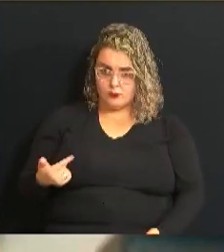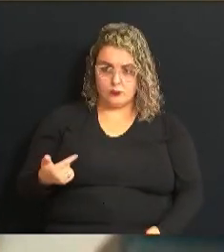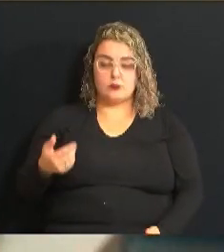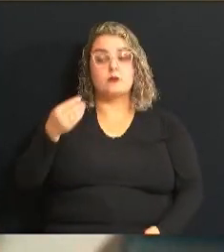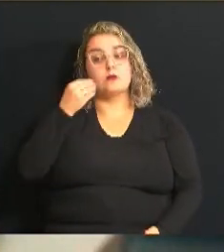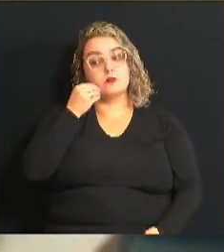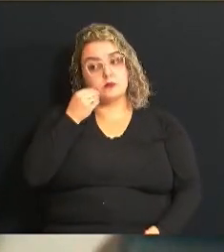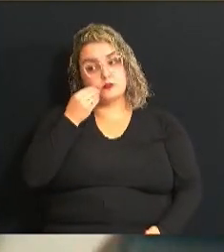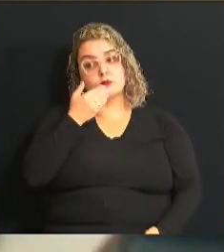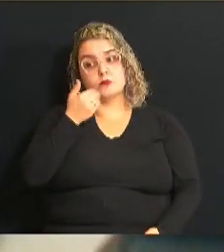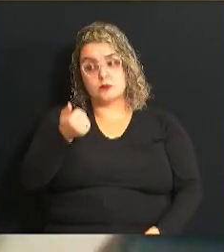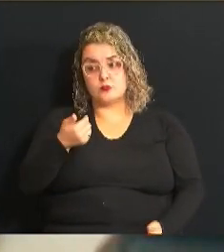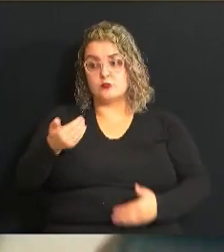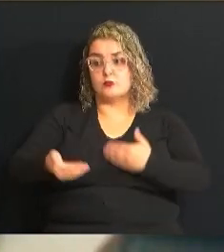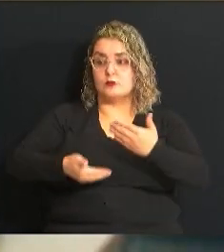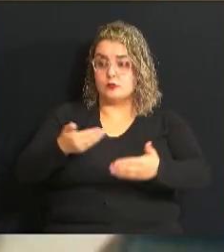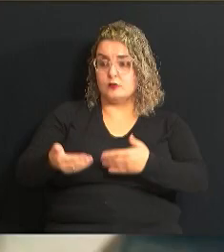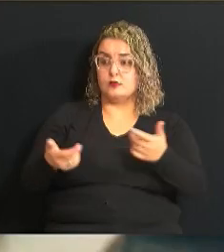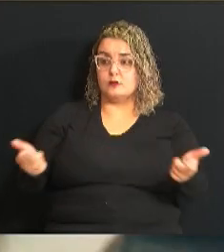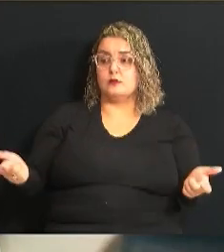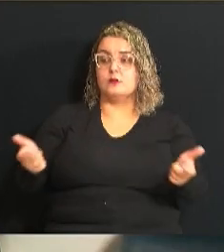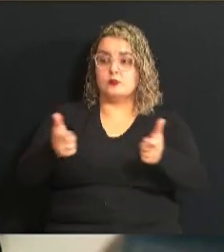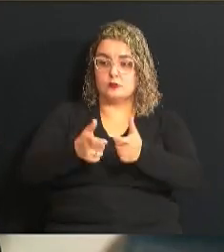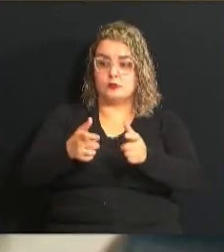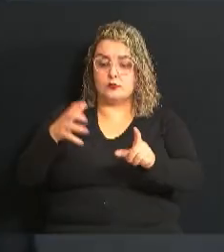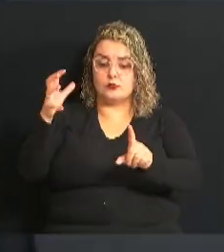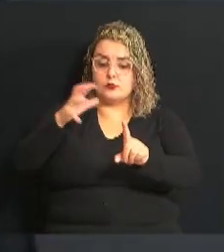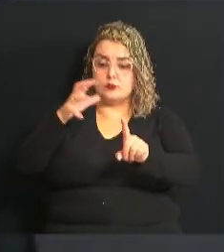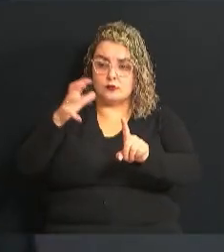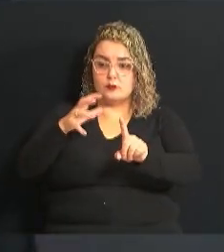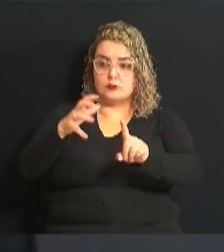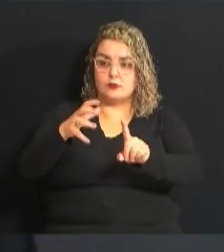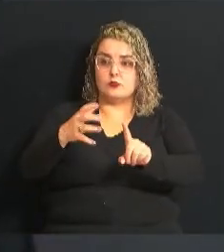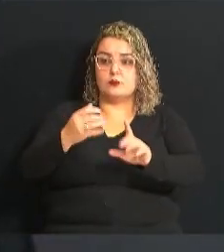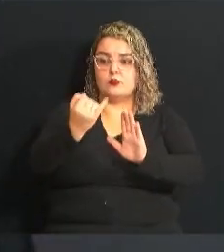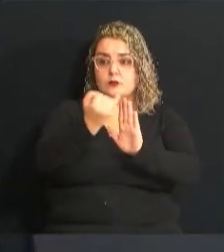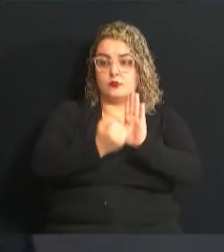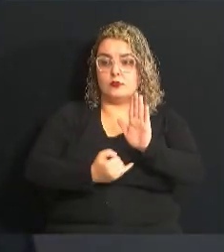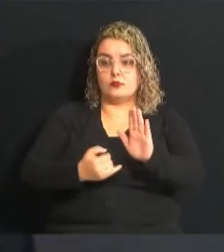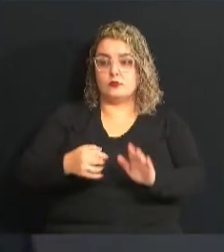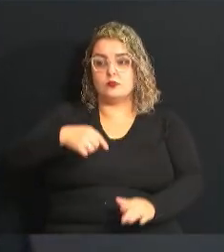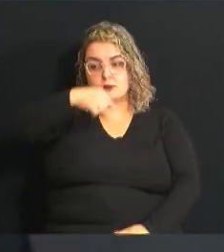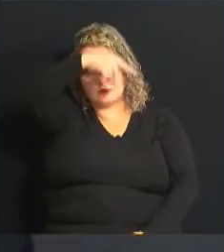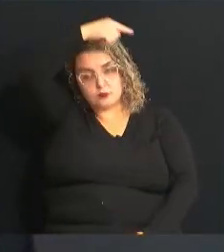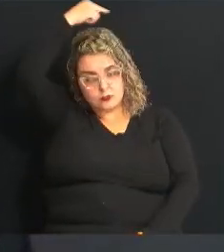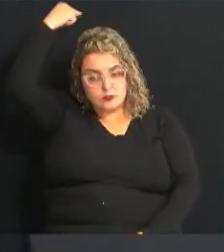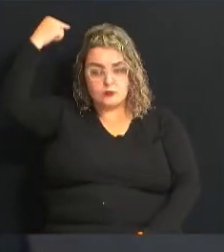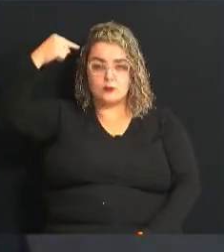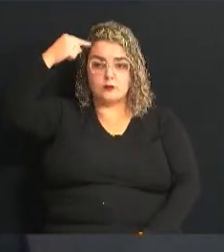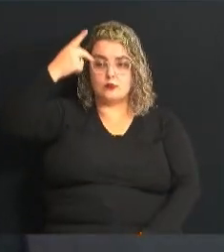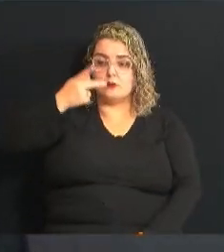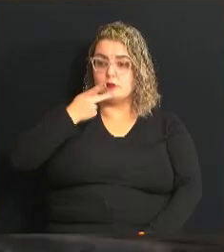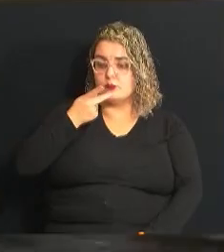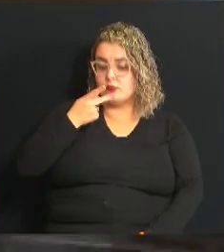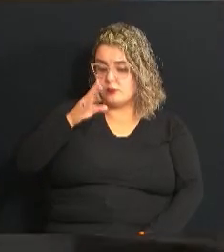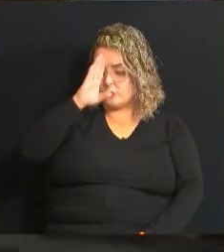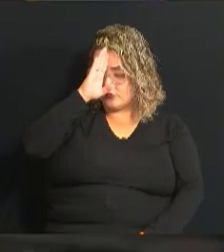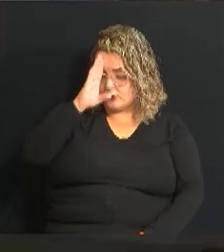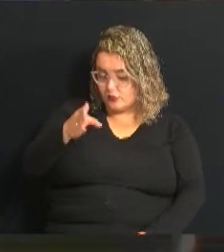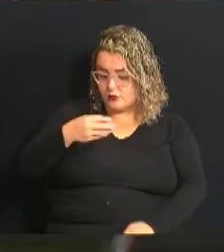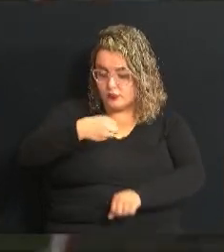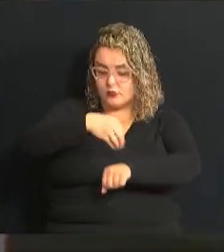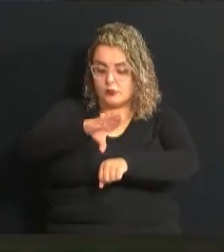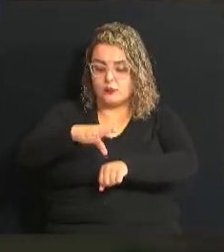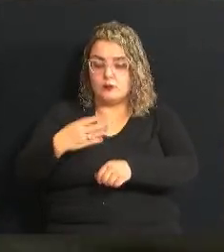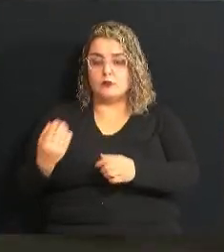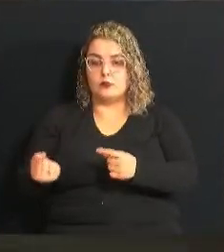melhorar os serviços e diminuir o impacto no bolso do contribuinte. Paulo Gaspar reforçou que o principal objetivo da indicação